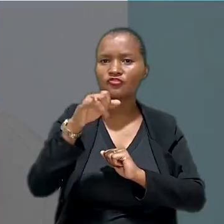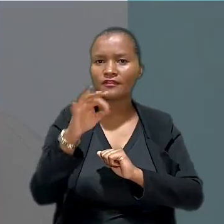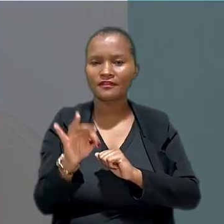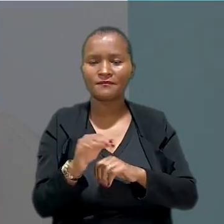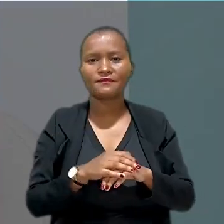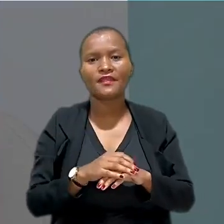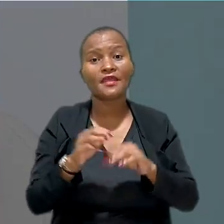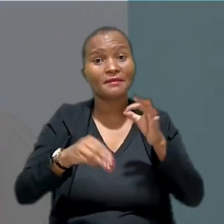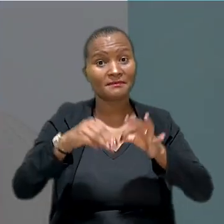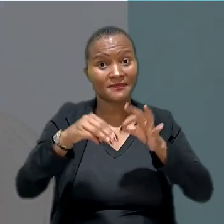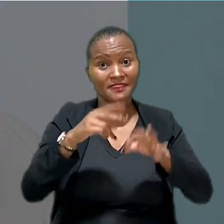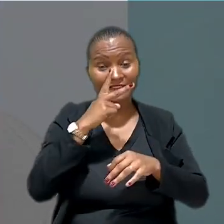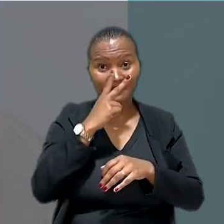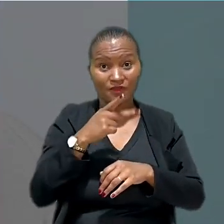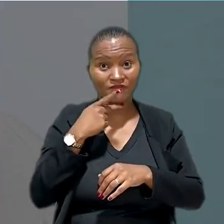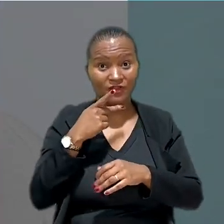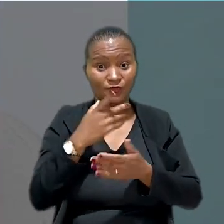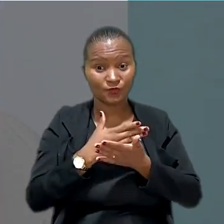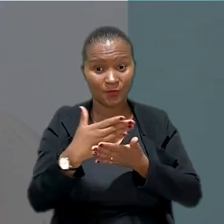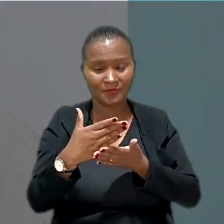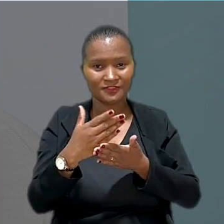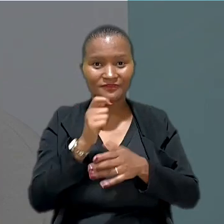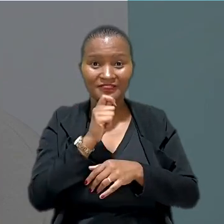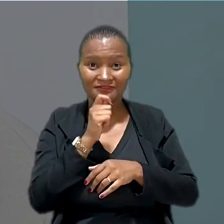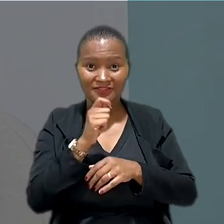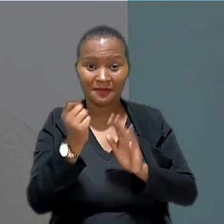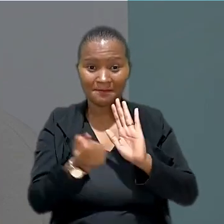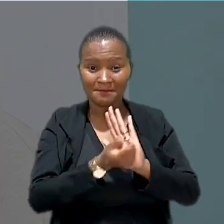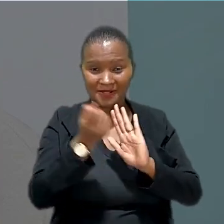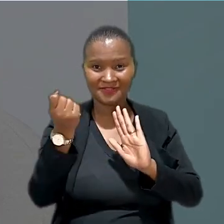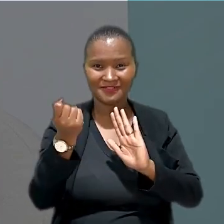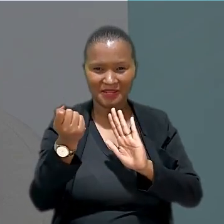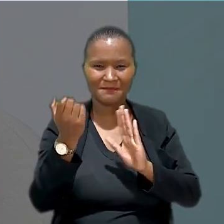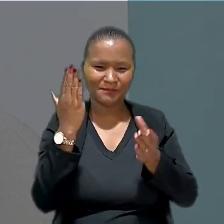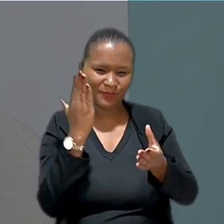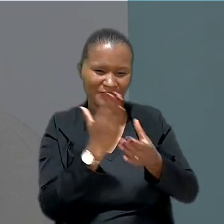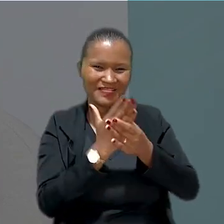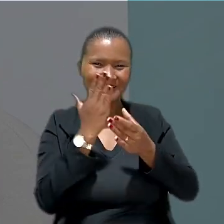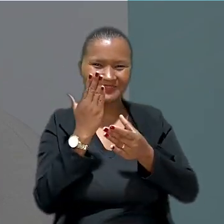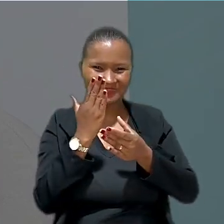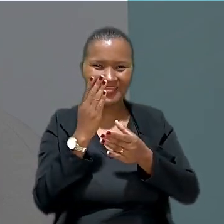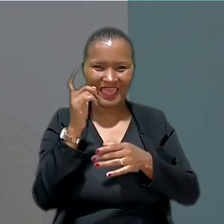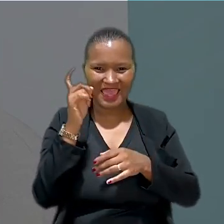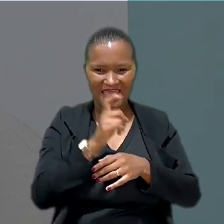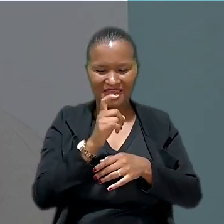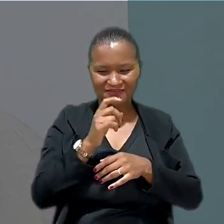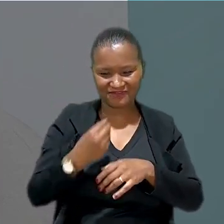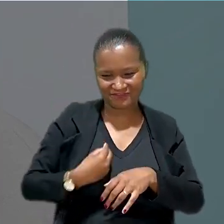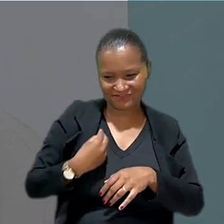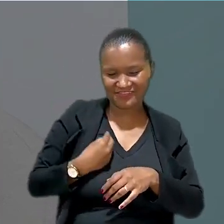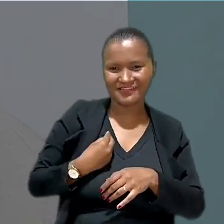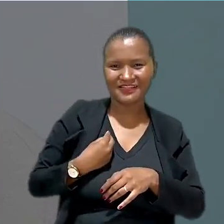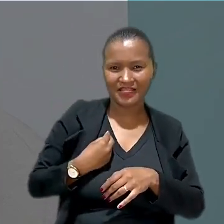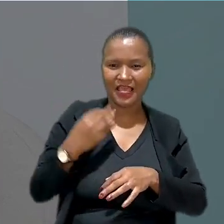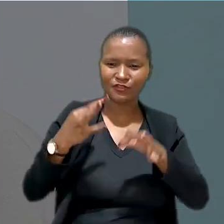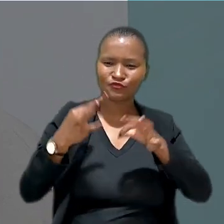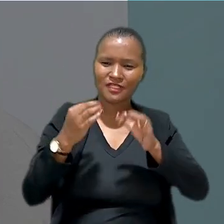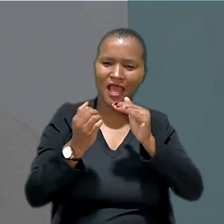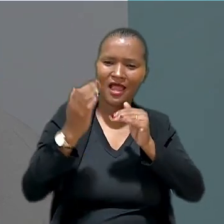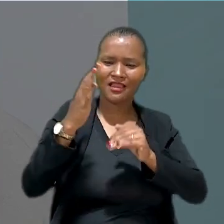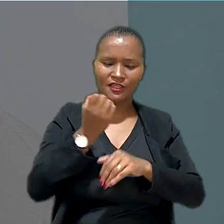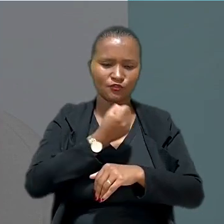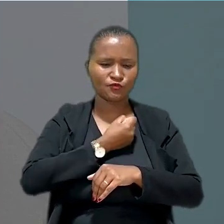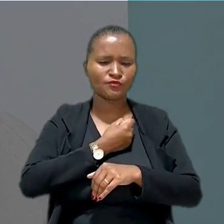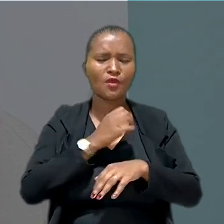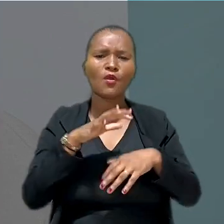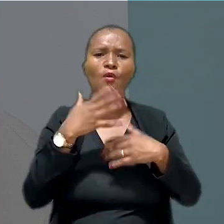CSJT. Ministro, e como a gente disse no início da entrevista, o slogan desse ano é Processos são vidas, a justiça além dos números. Qual o tamanho da missão